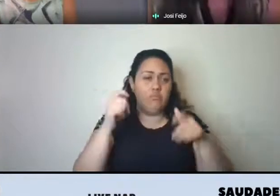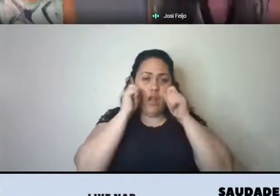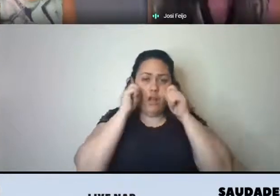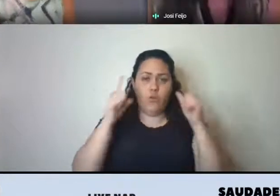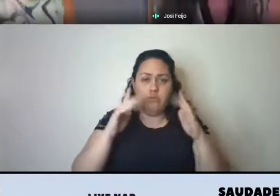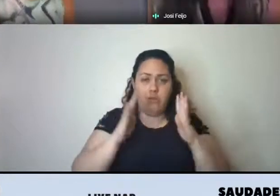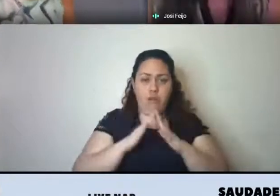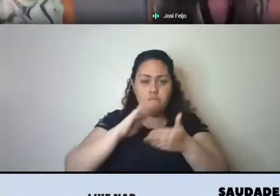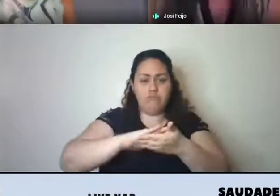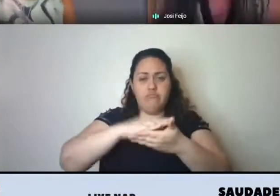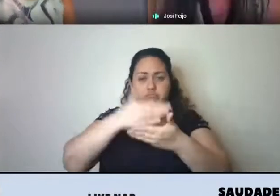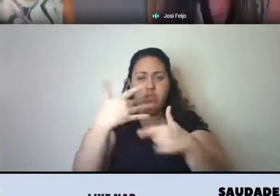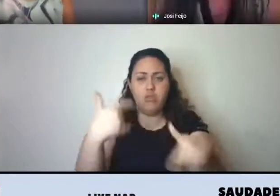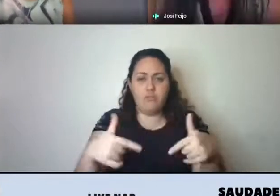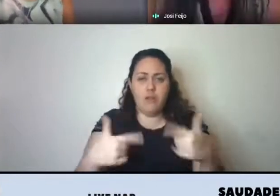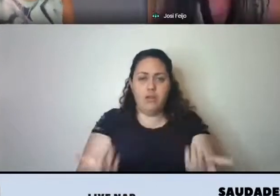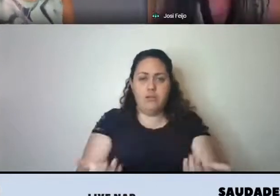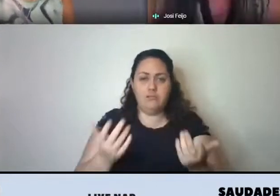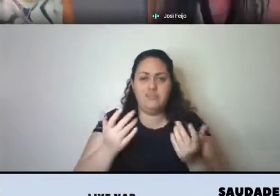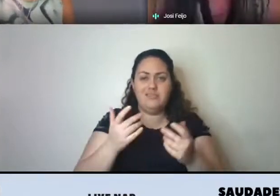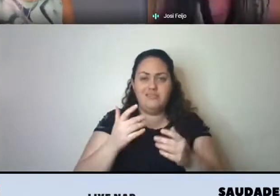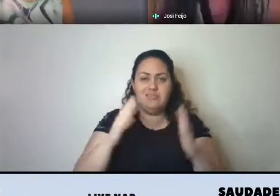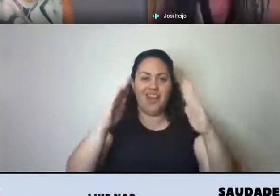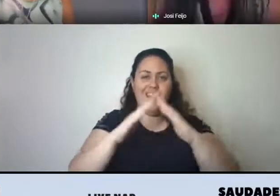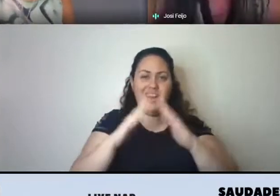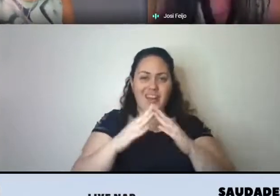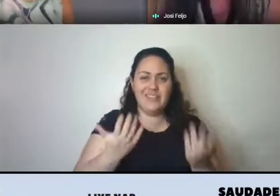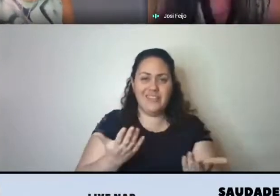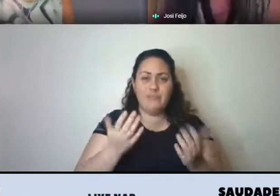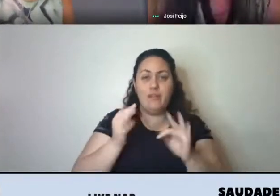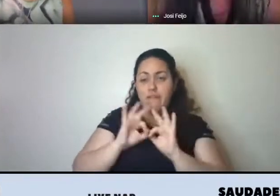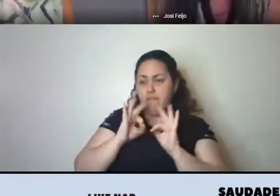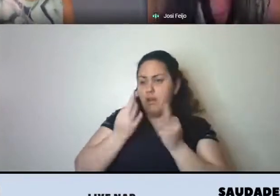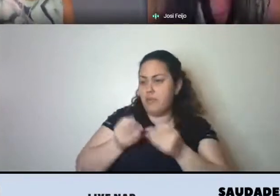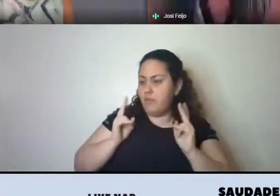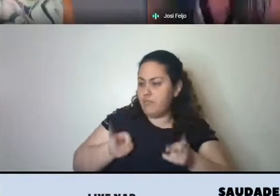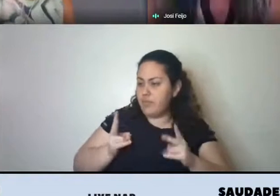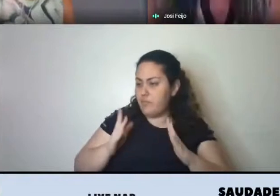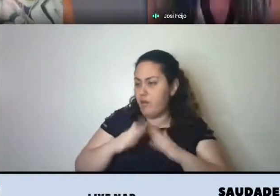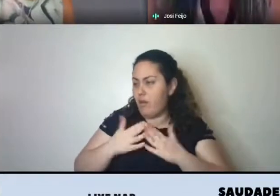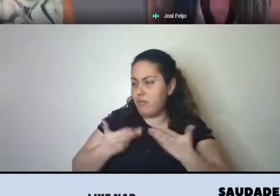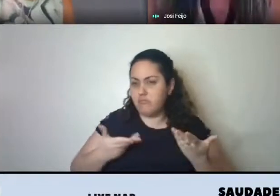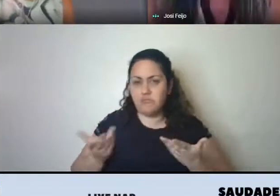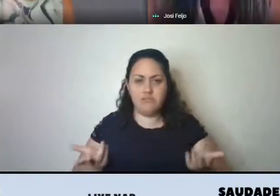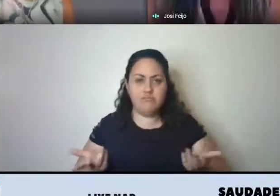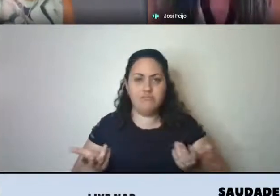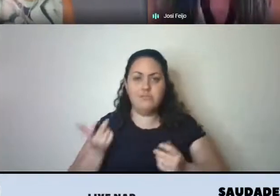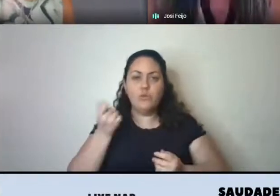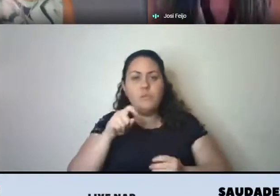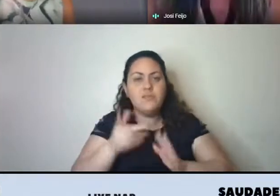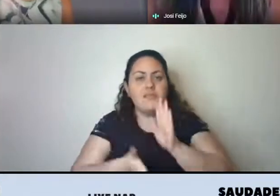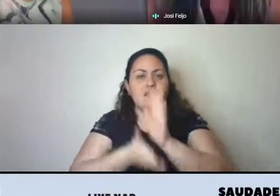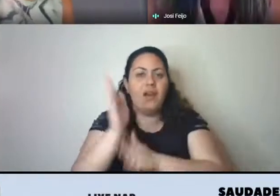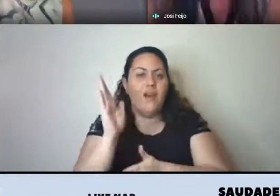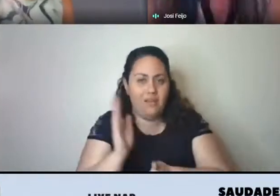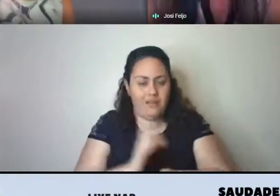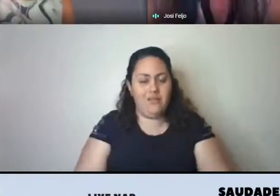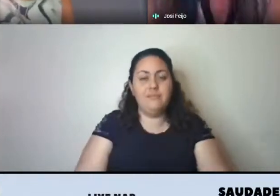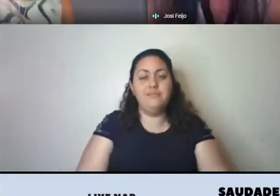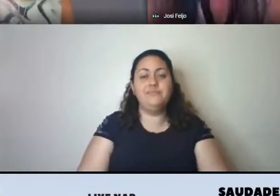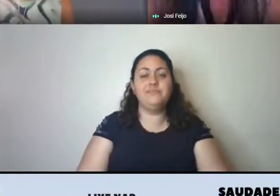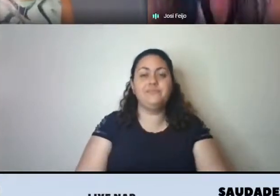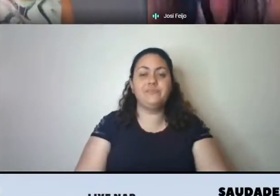casa, recebia as pessoas em casa, né? Os familiares mais próximos. Então, nesse sentido,